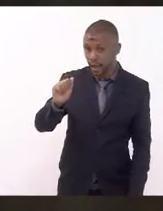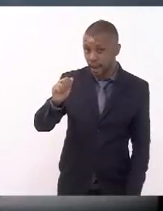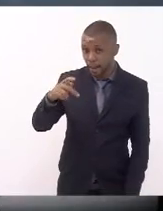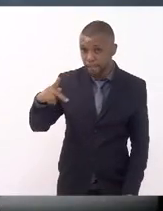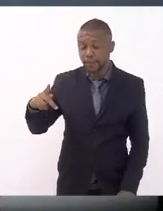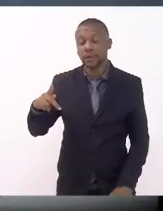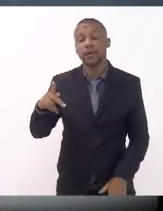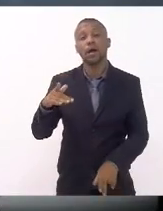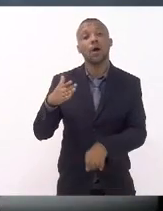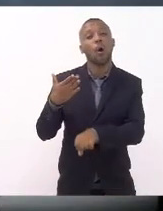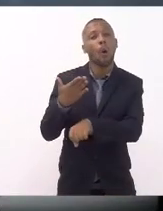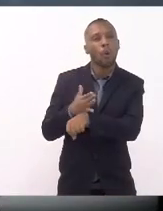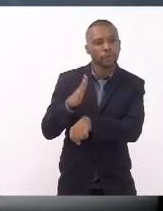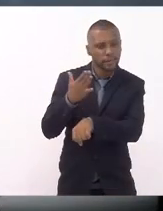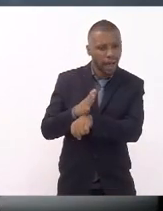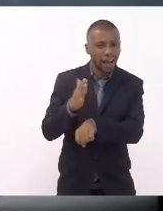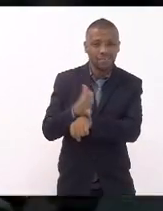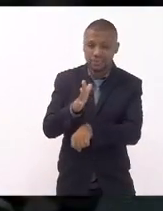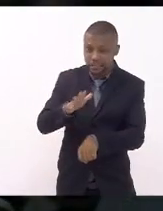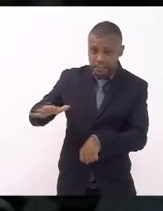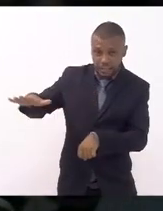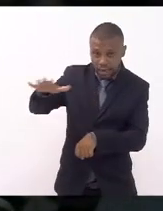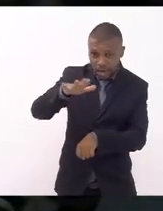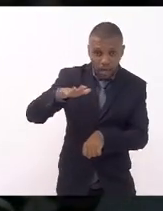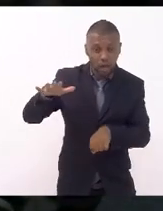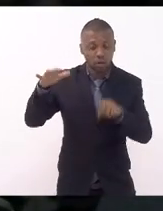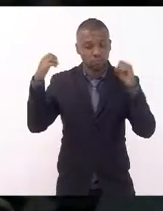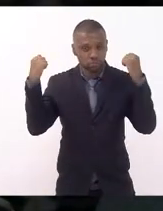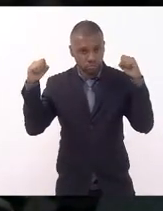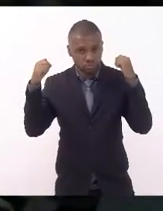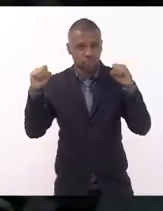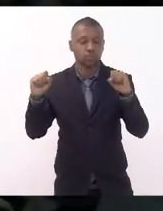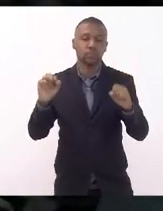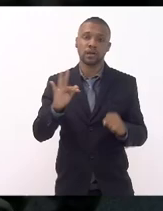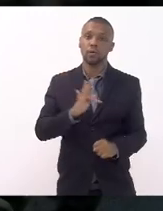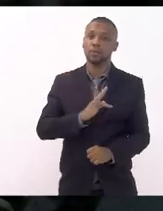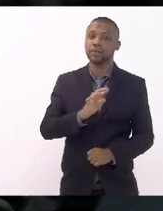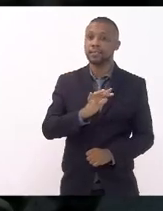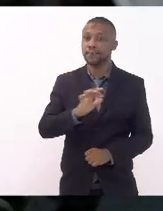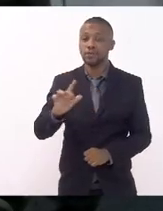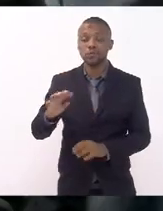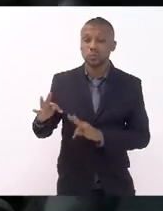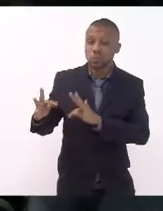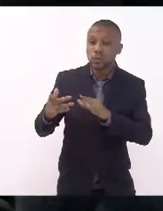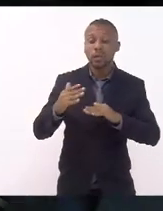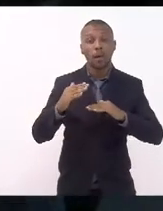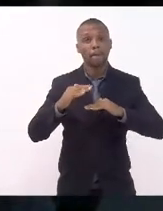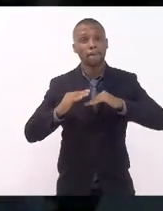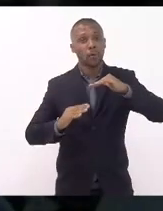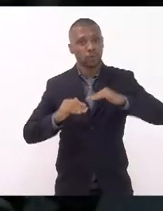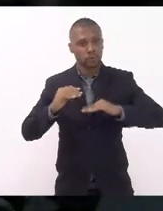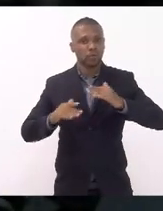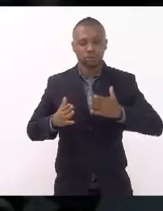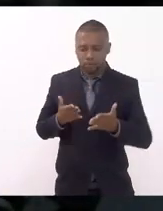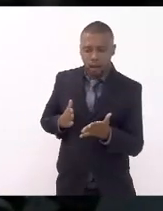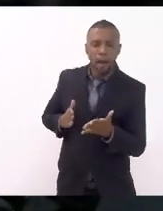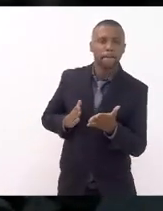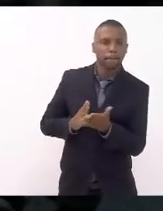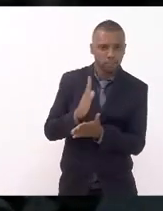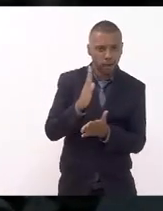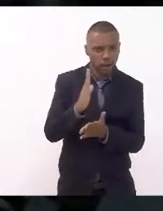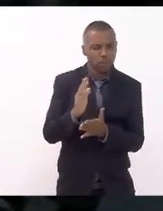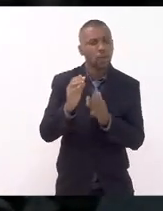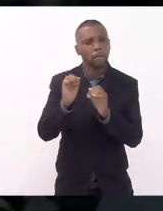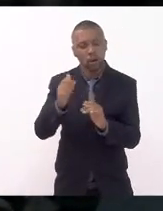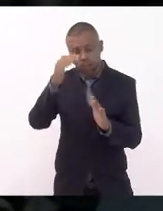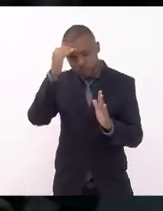o novo TAF, no caso da Polícia Civil, que todos aqueles de todas as carreiras que estejam aprovados possam